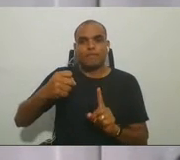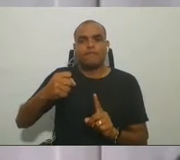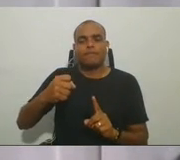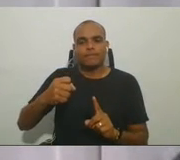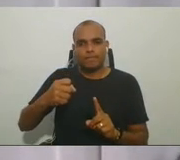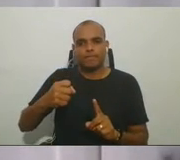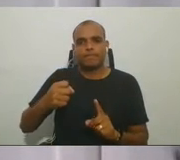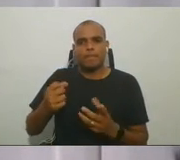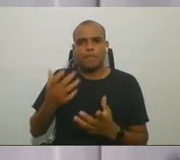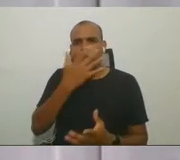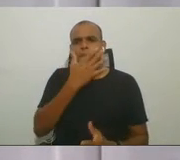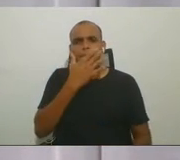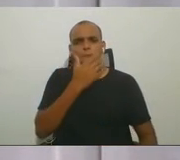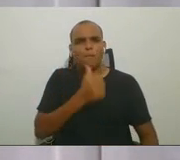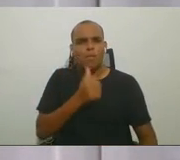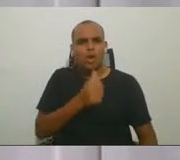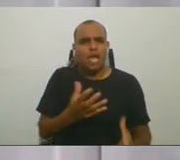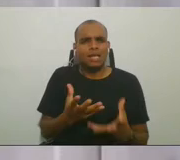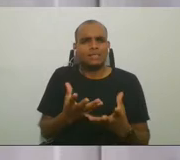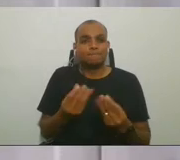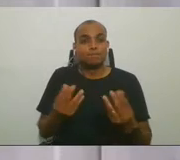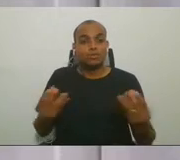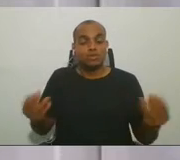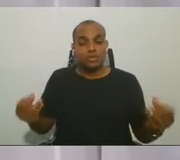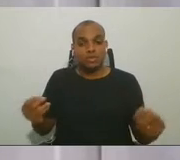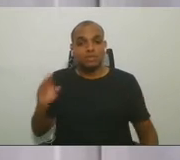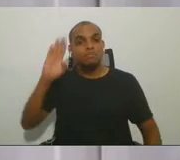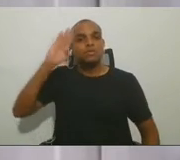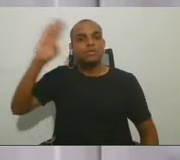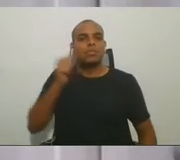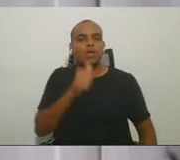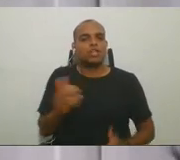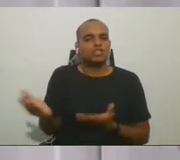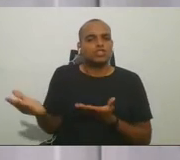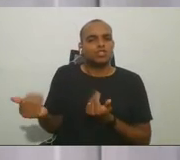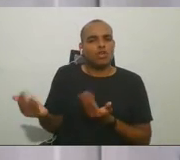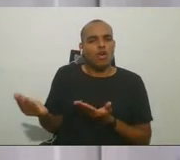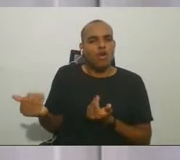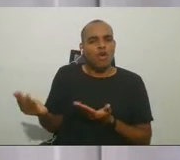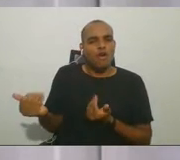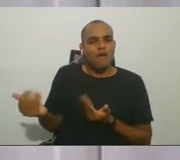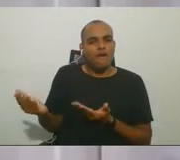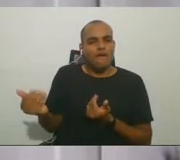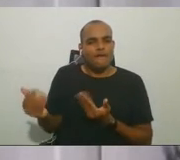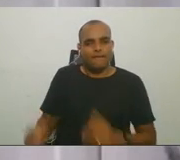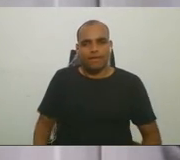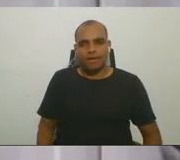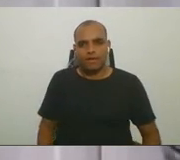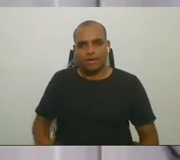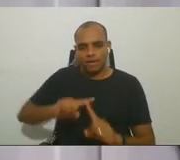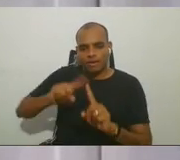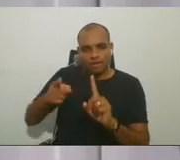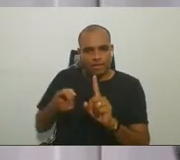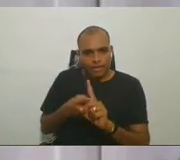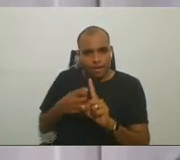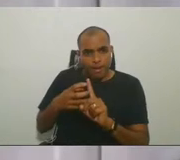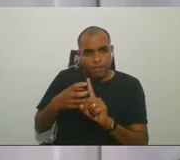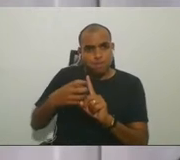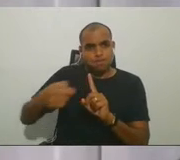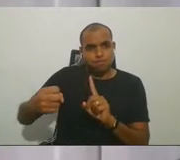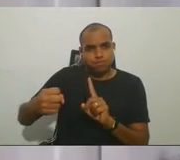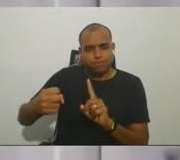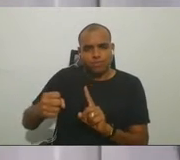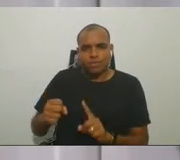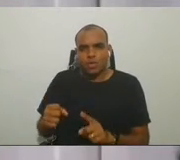morte de muitas mulheres, principalmente as mais jovens, por intervenções abortivas com